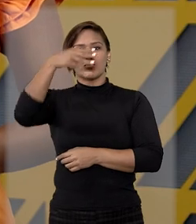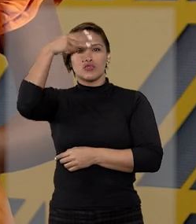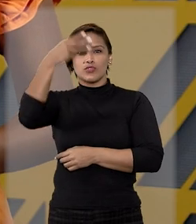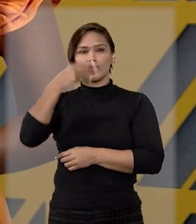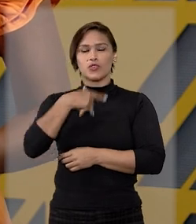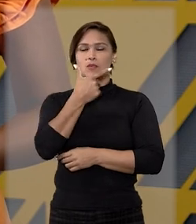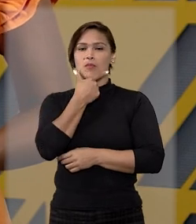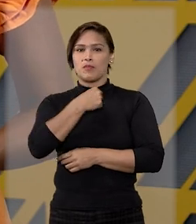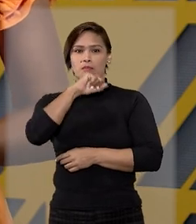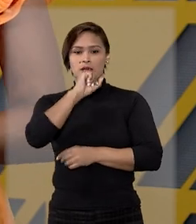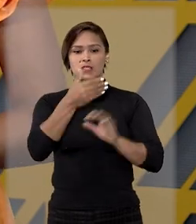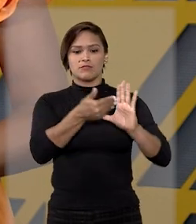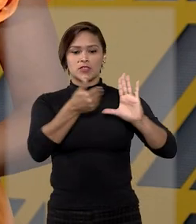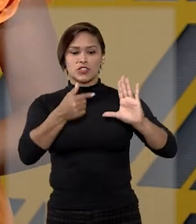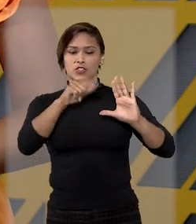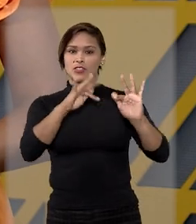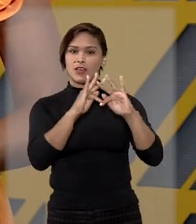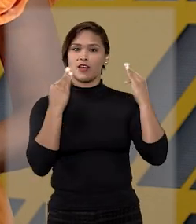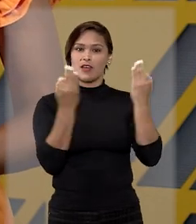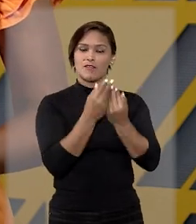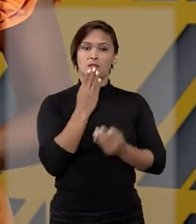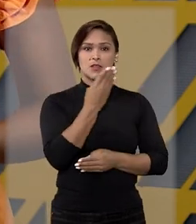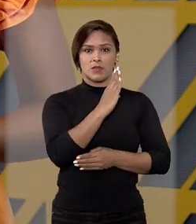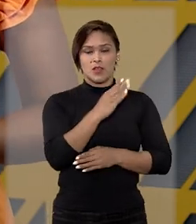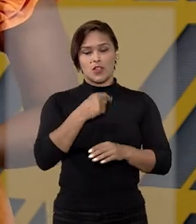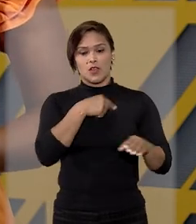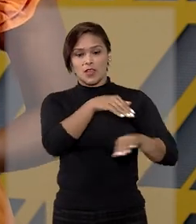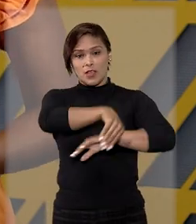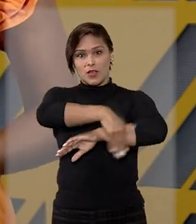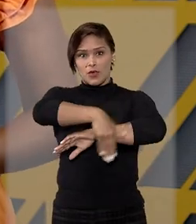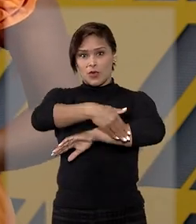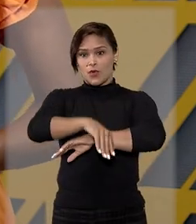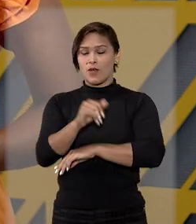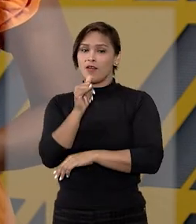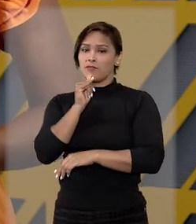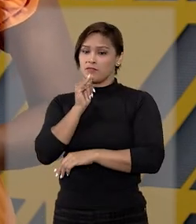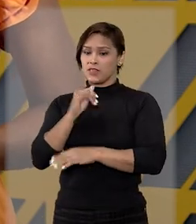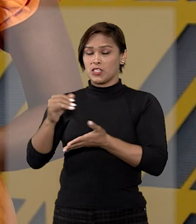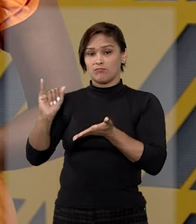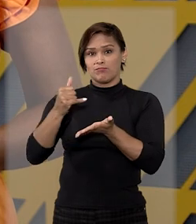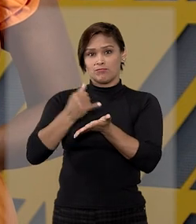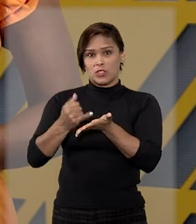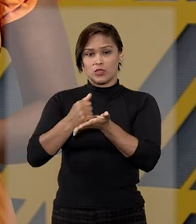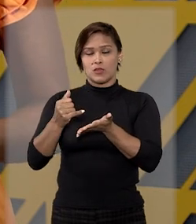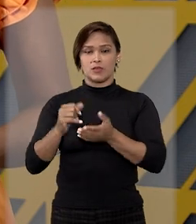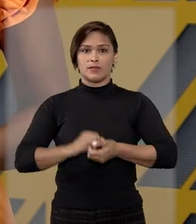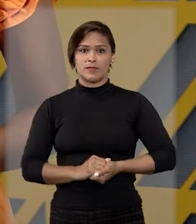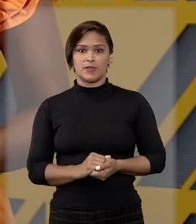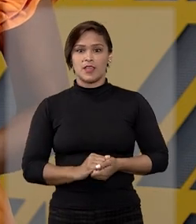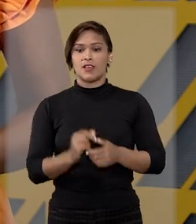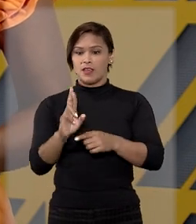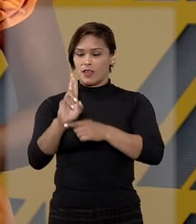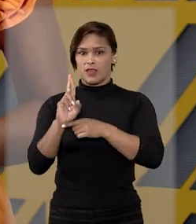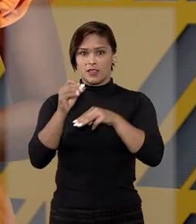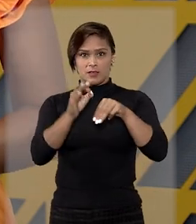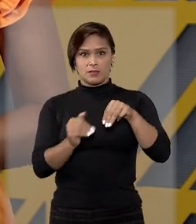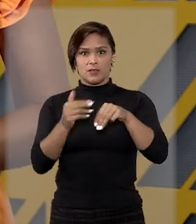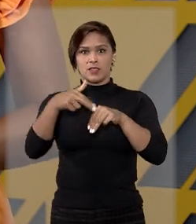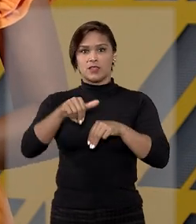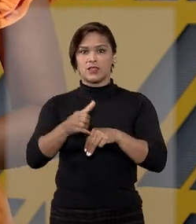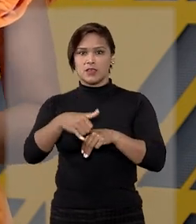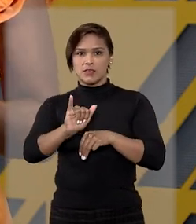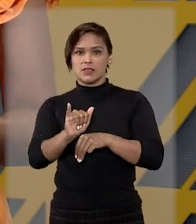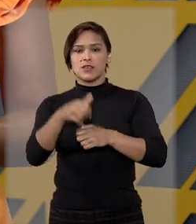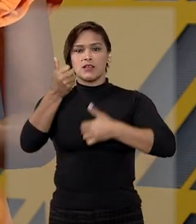paterno subtrair a criança dos pais, que viviam em situação de rua e usavam drogas. Para a relatora, ministra